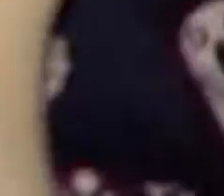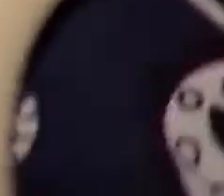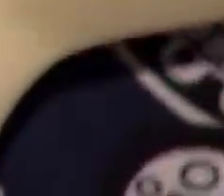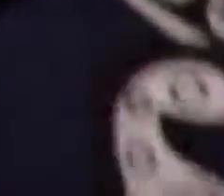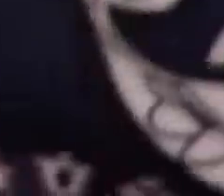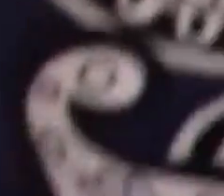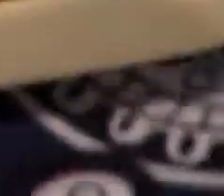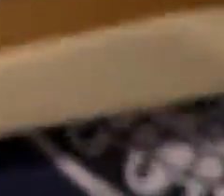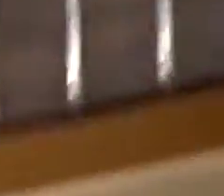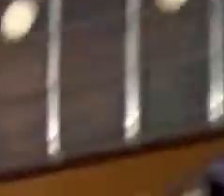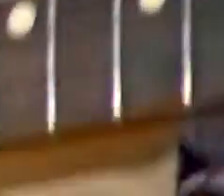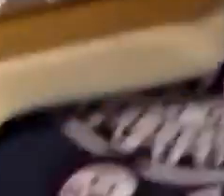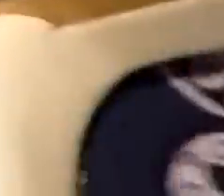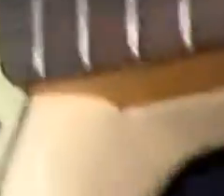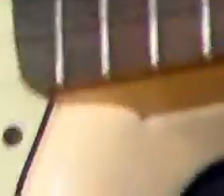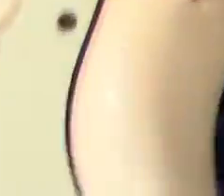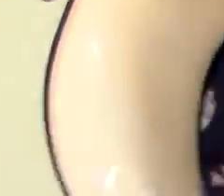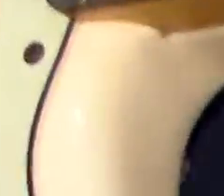I can't see.